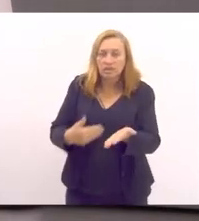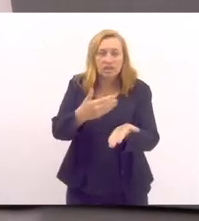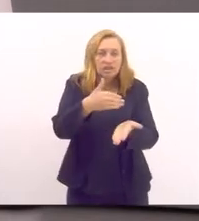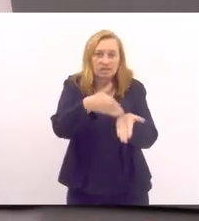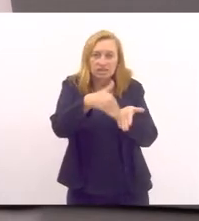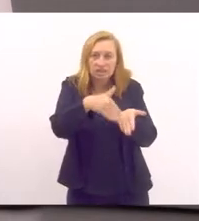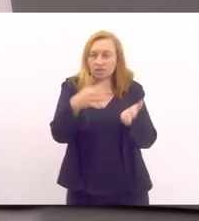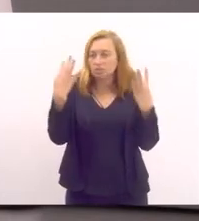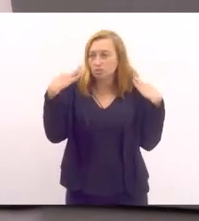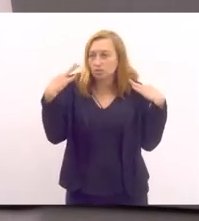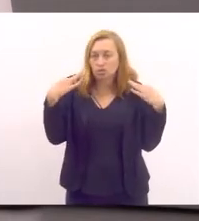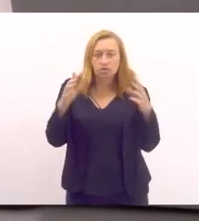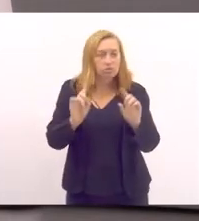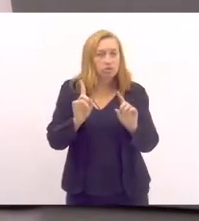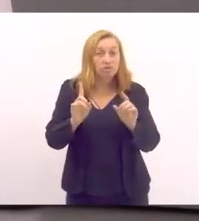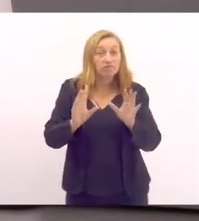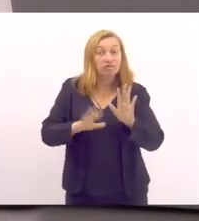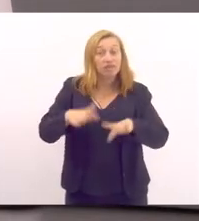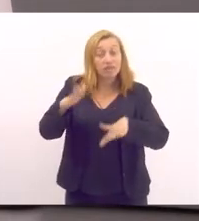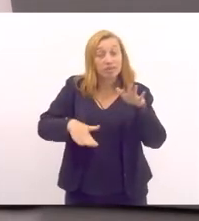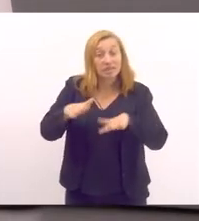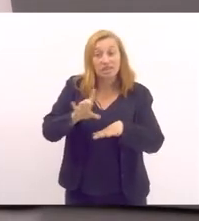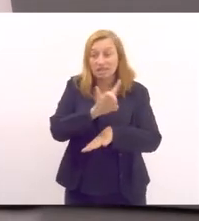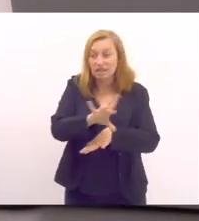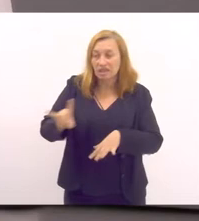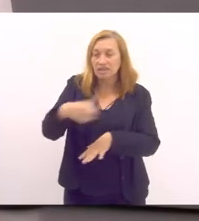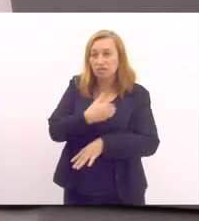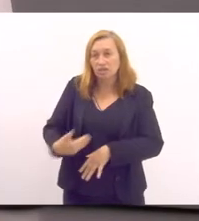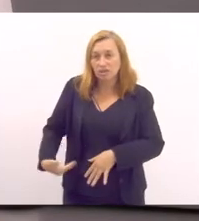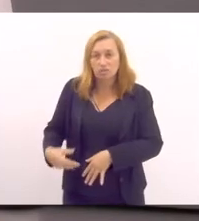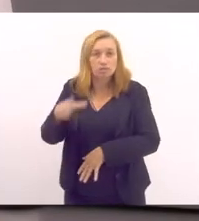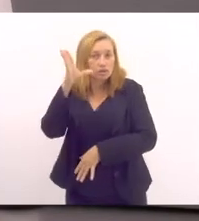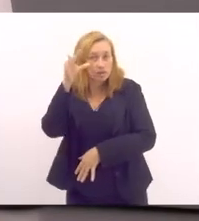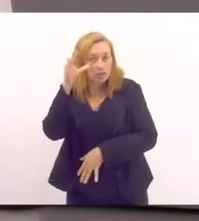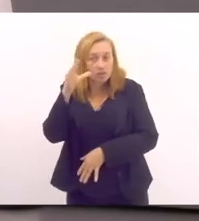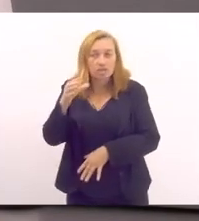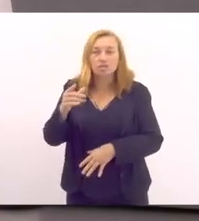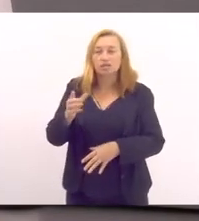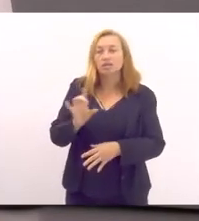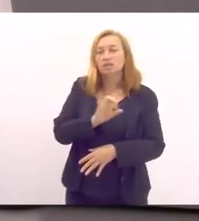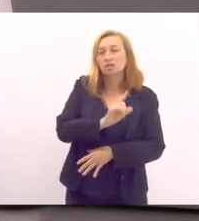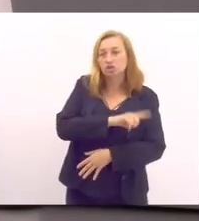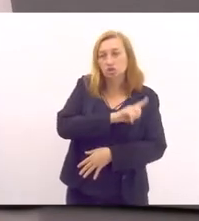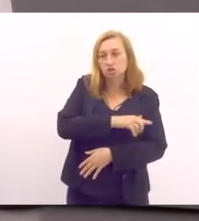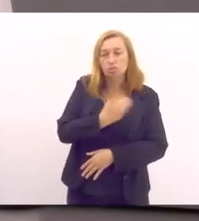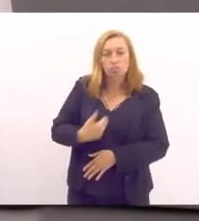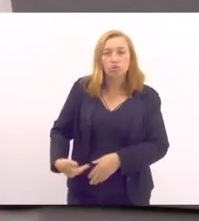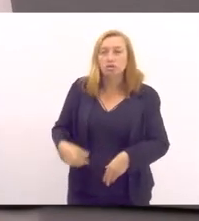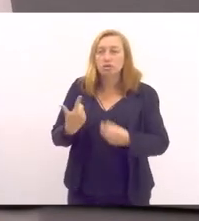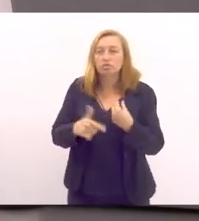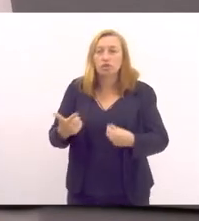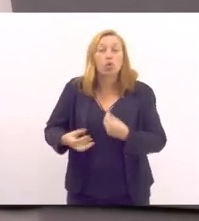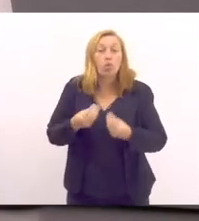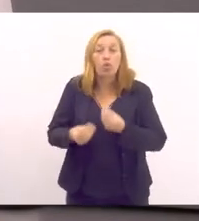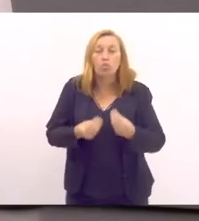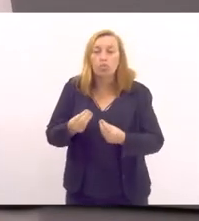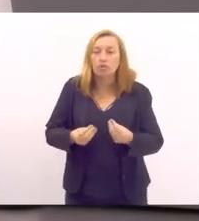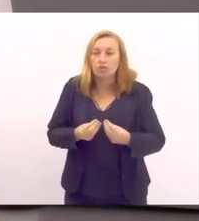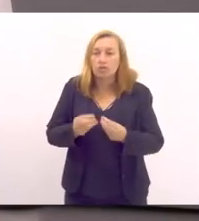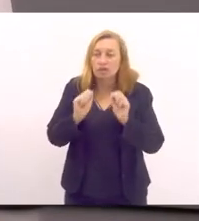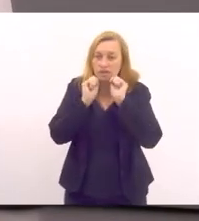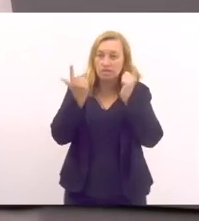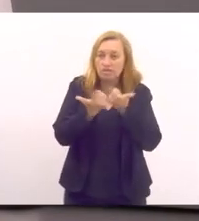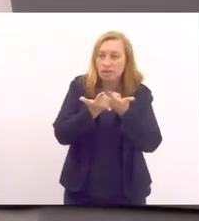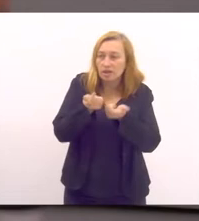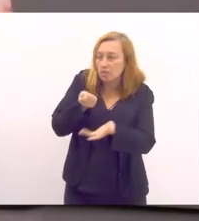dependente de outras pastas. Isso vai depender de cada governador, da intenção do gestor público. Não há como a Assembleia determinar por lei o